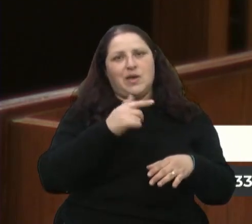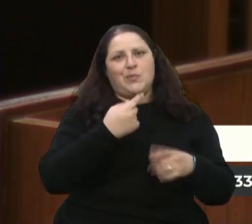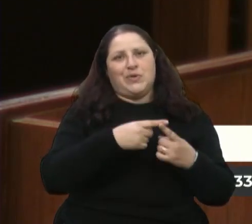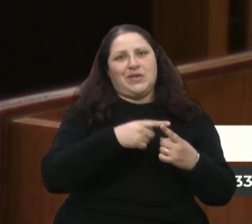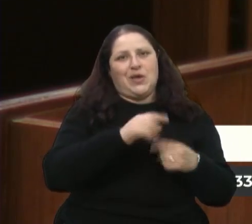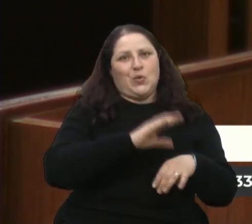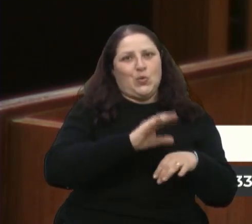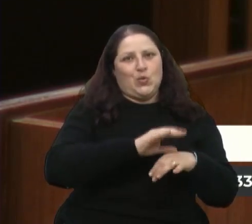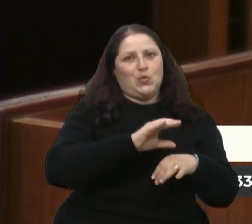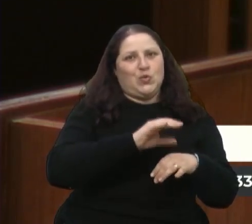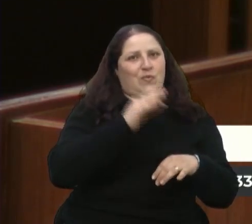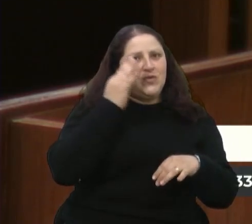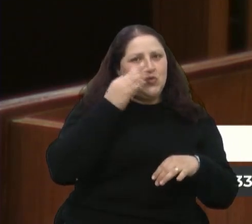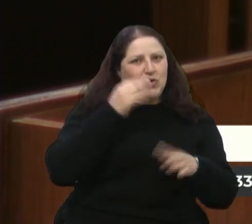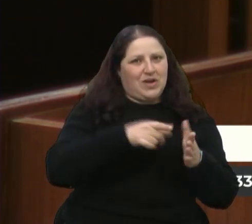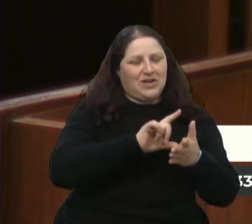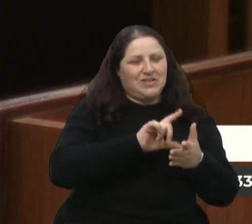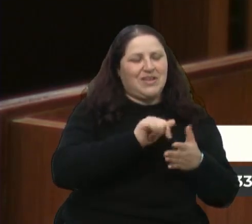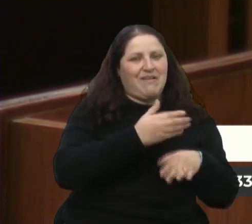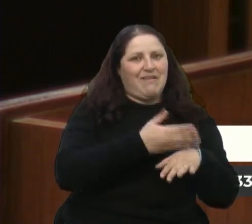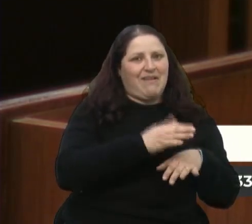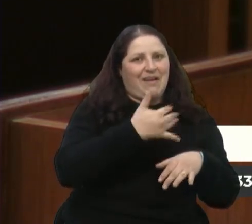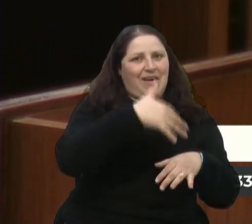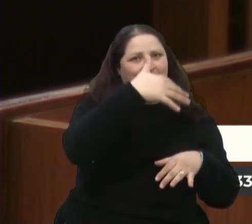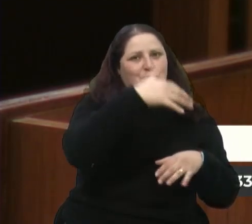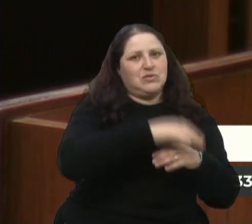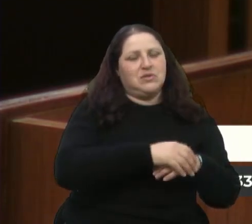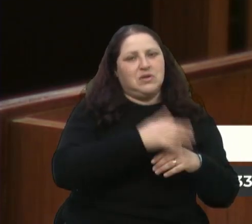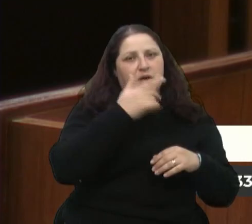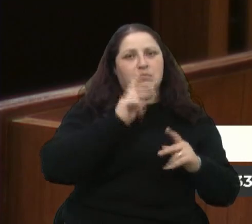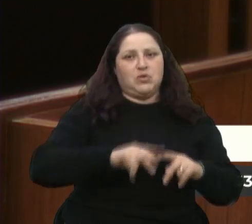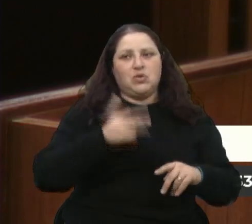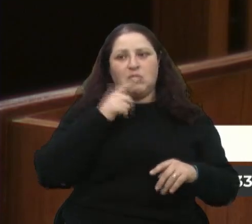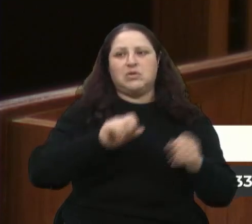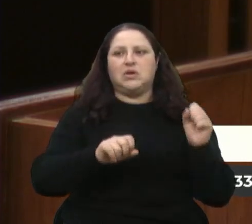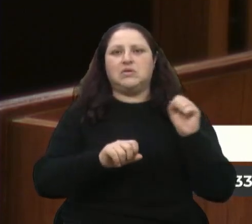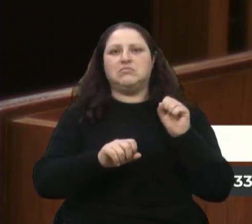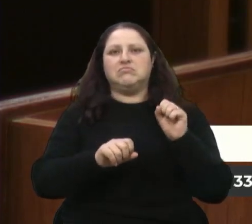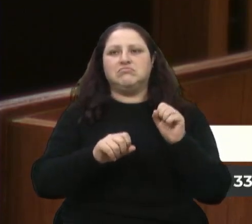universidade federal. Mas aí o problema não é da universidade em si,